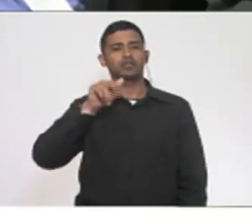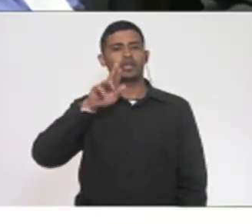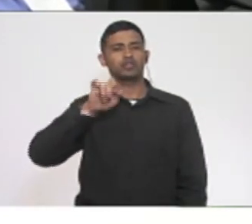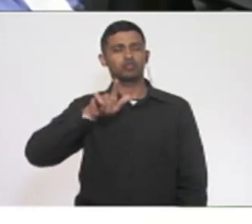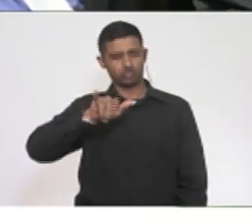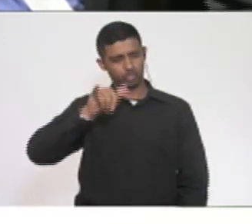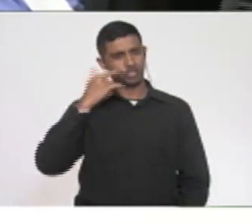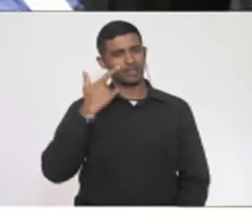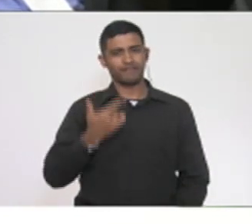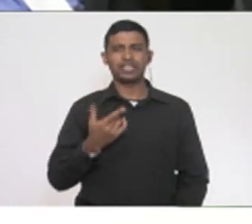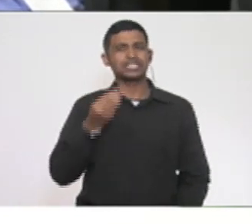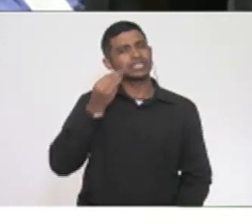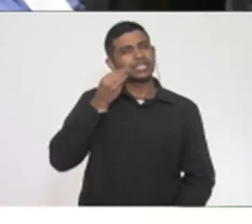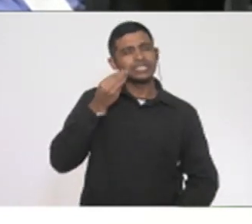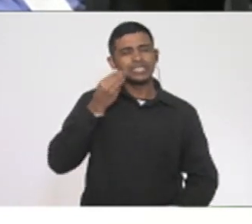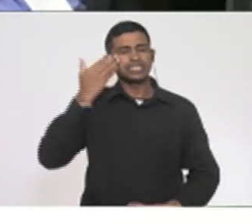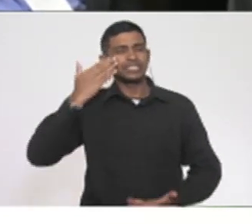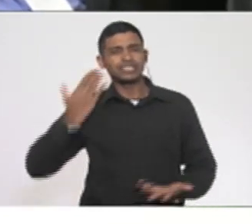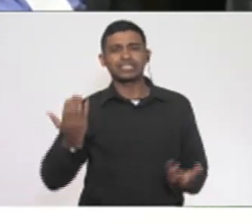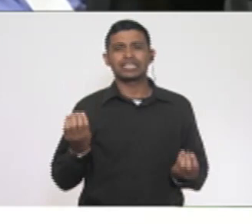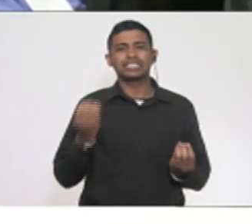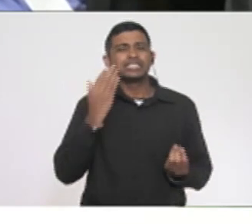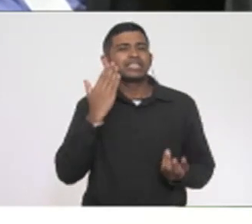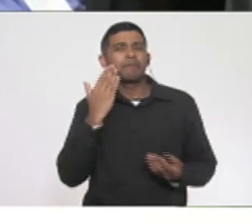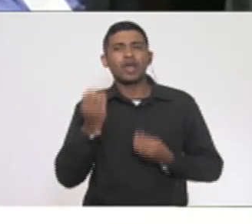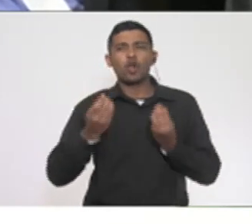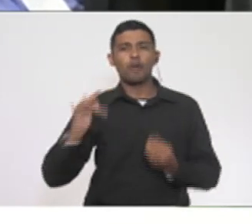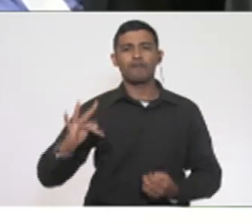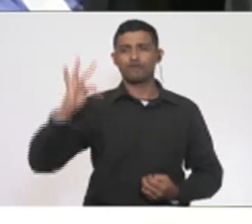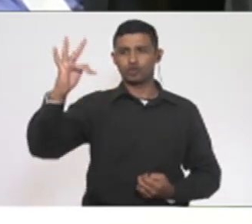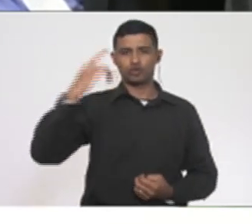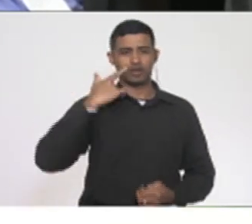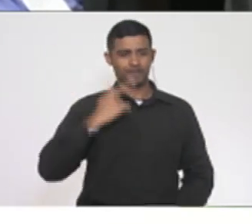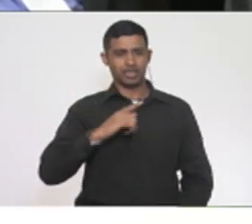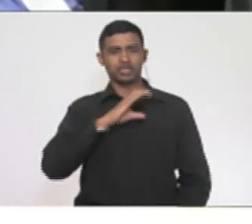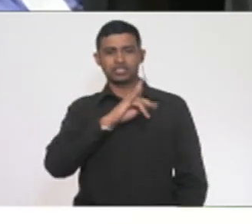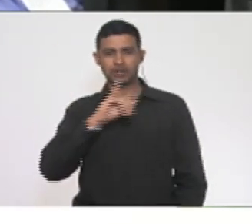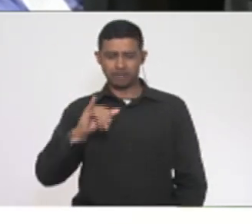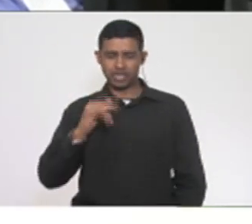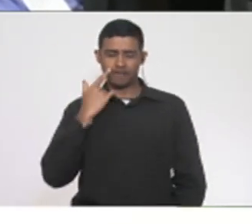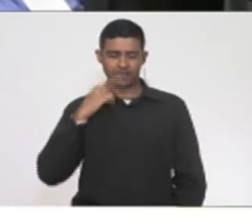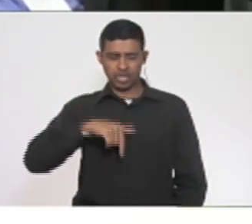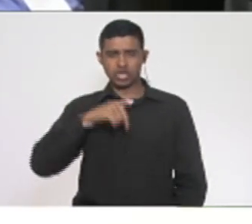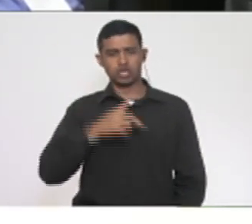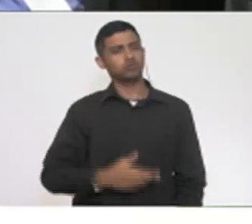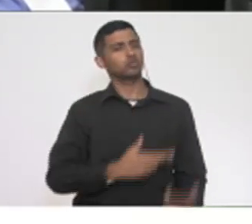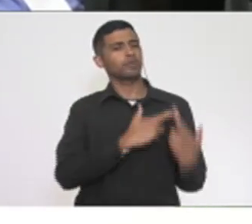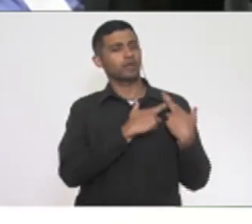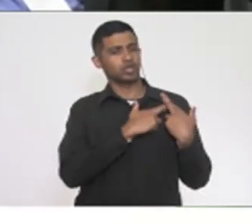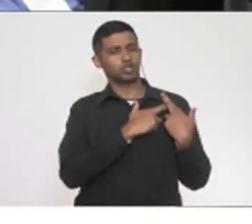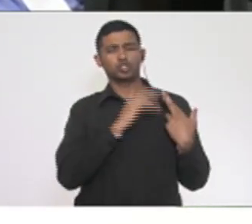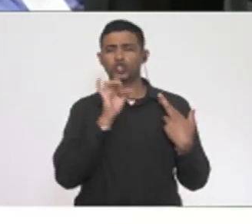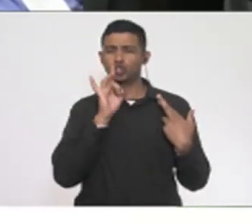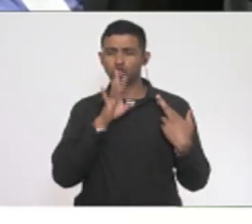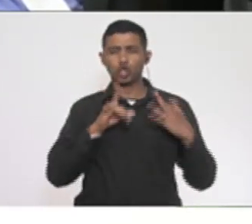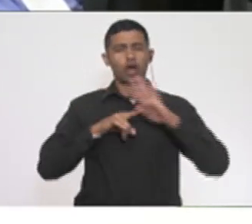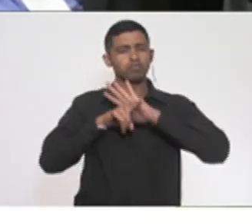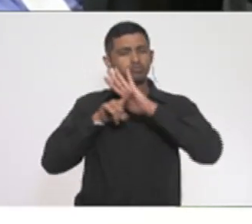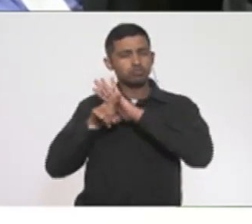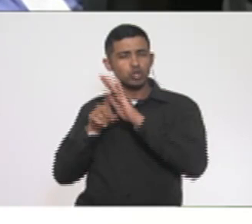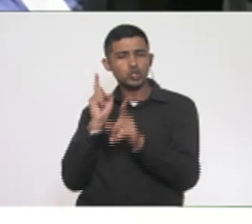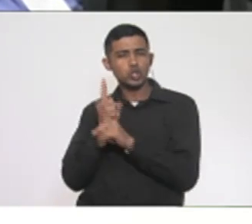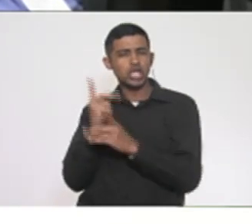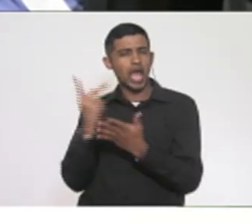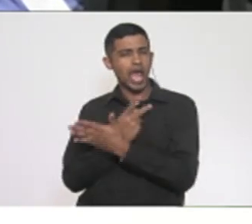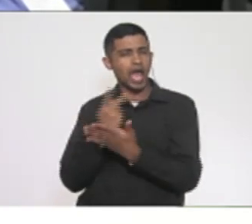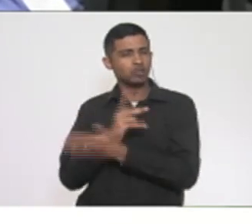apuração, até para entender, para nortear o futuro. Eu acho que a CPI tem fundamentalmente o papel não só de apurar as irregularidades, mas eu